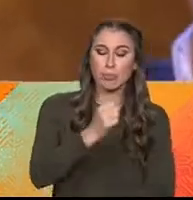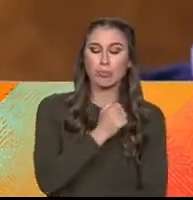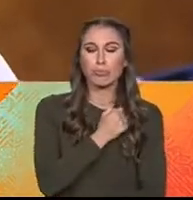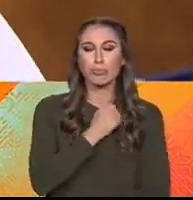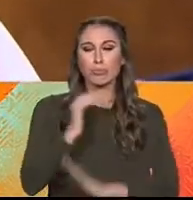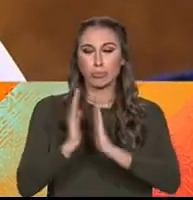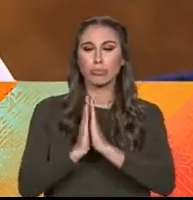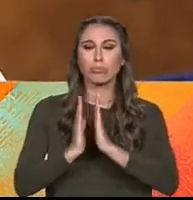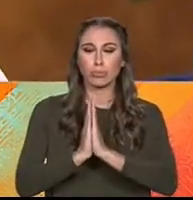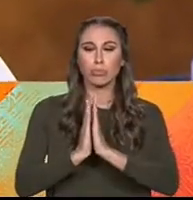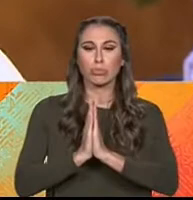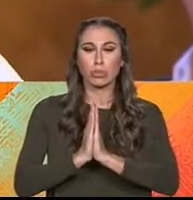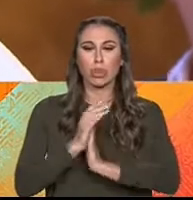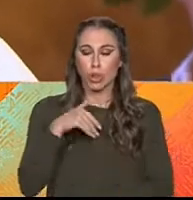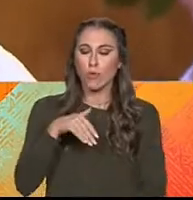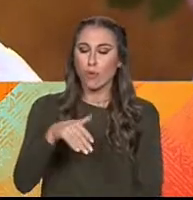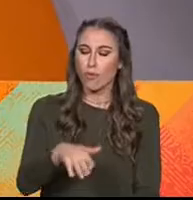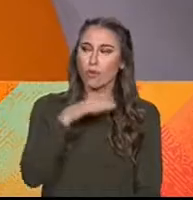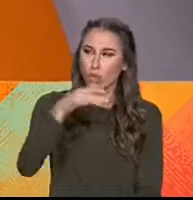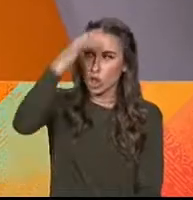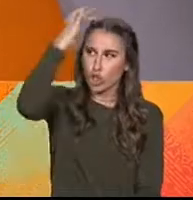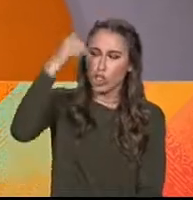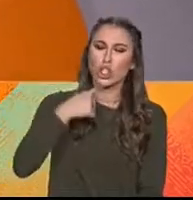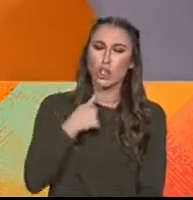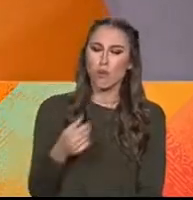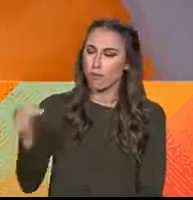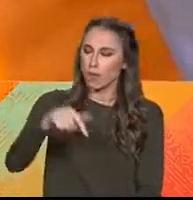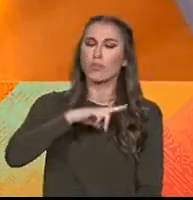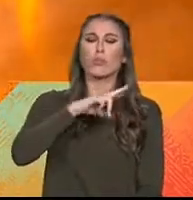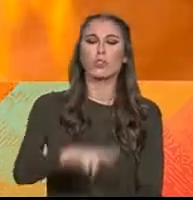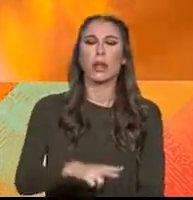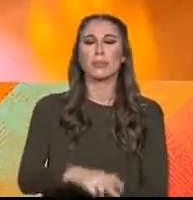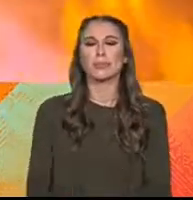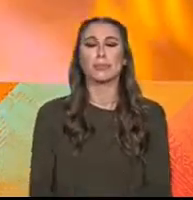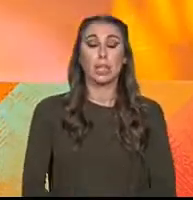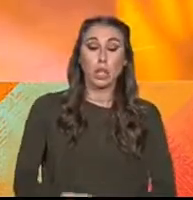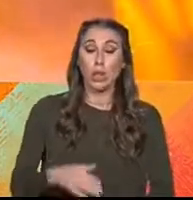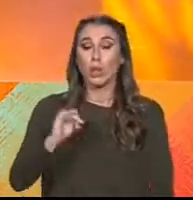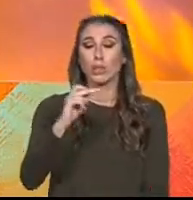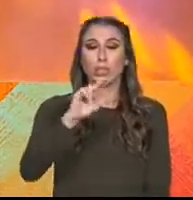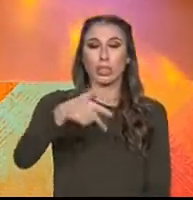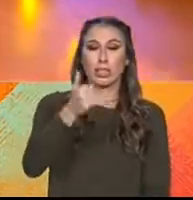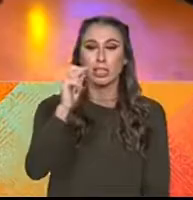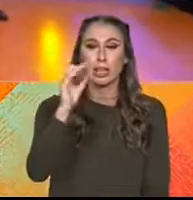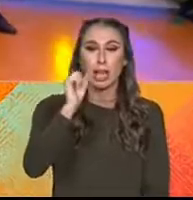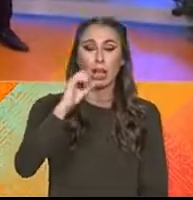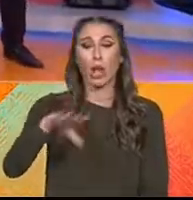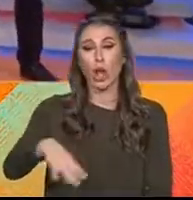catedral, hei de dizer ao santinho: eu venho de Portugal. Santiago